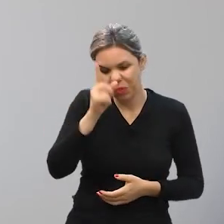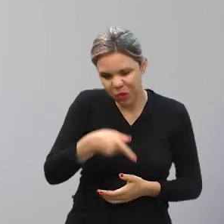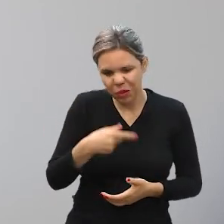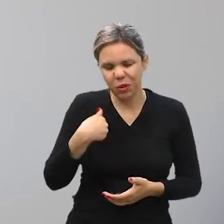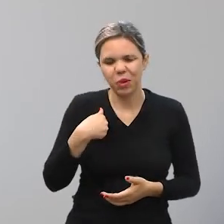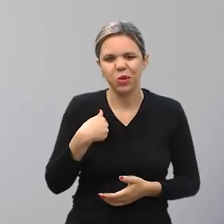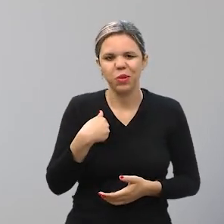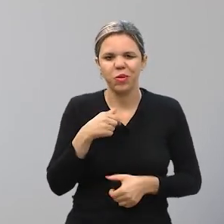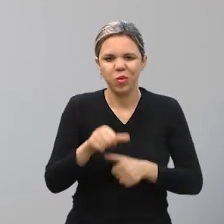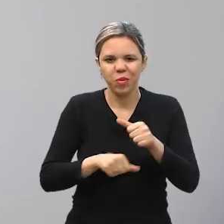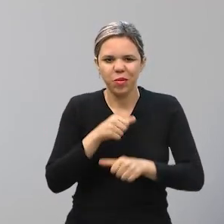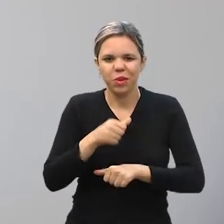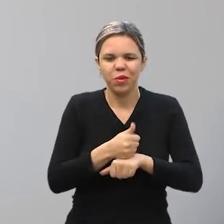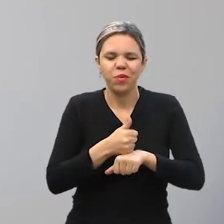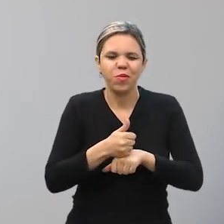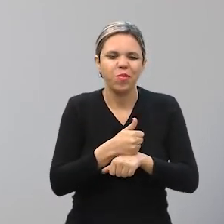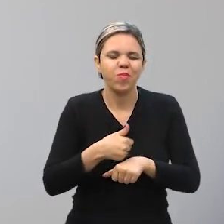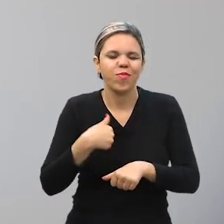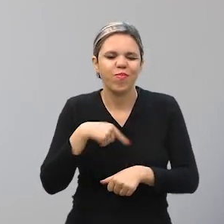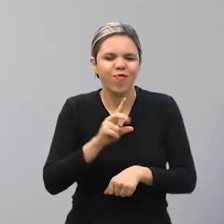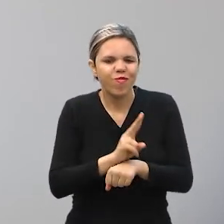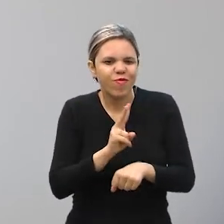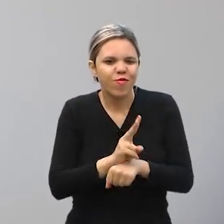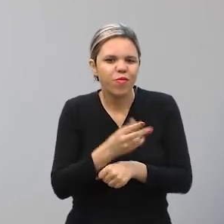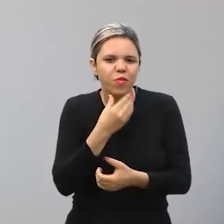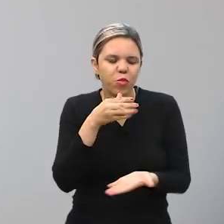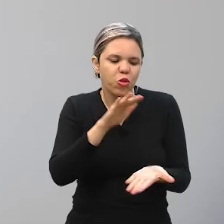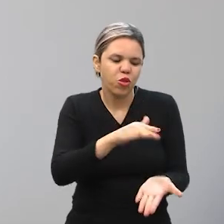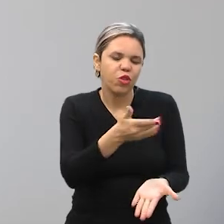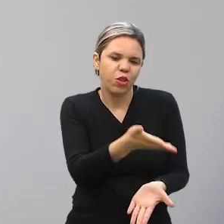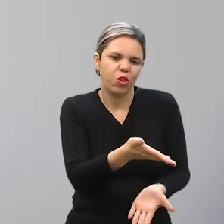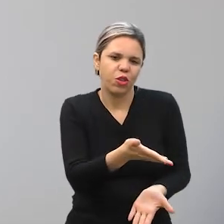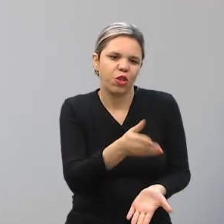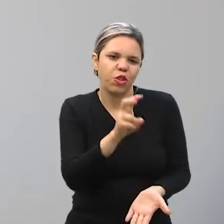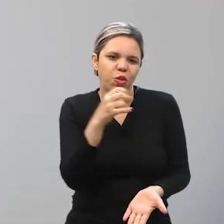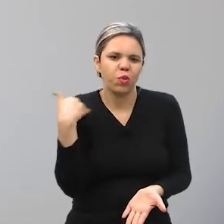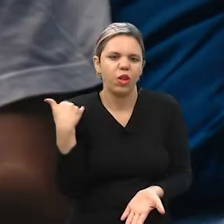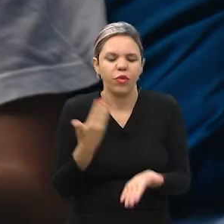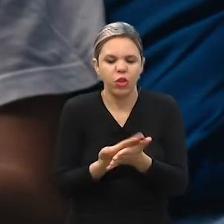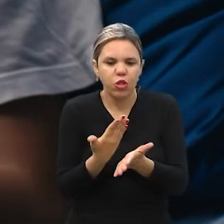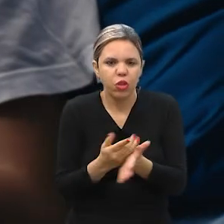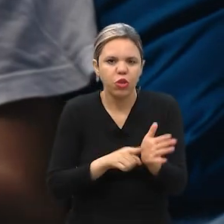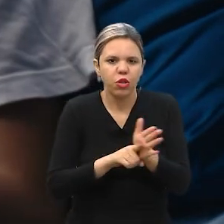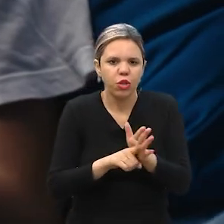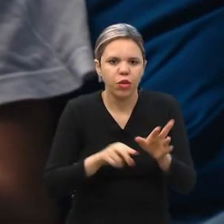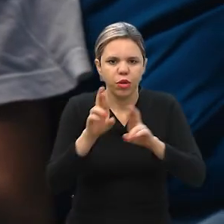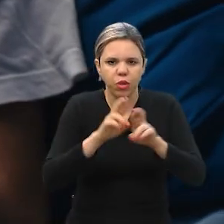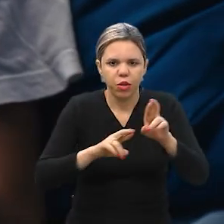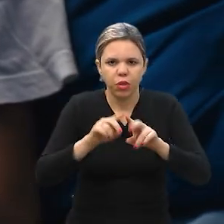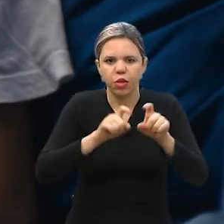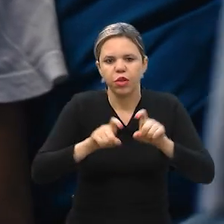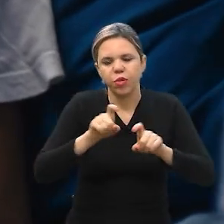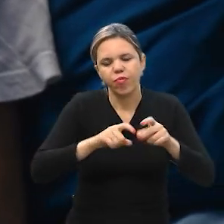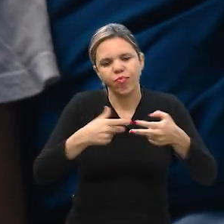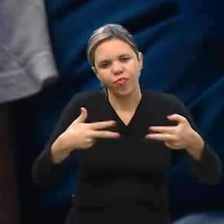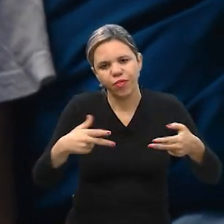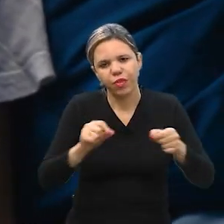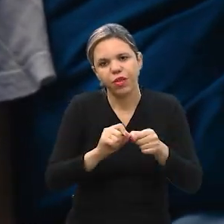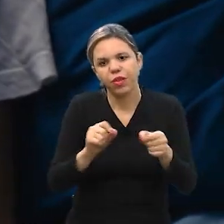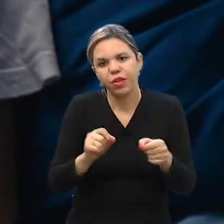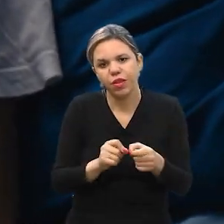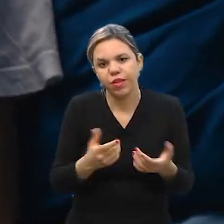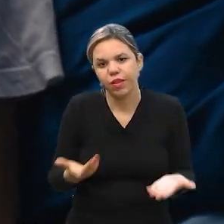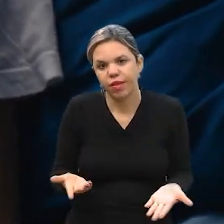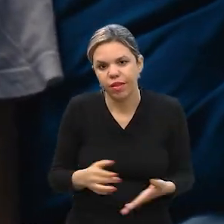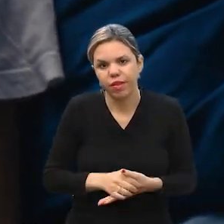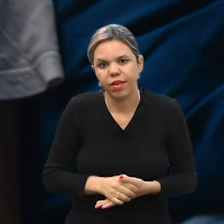checkmate. Eu vou ter que cuidar dele. Para cuidar dele, eu vou ter que estudar, montar laboratório, fazer não sei o que, etc. Porque é uma doença que